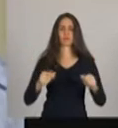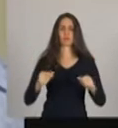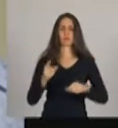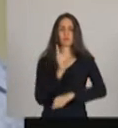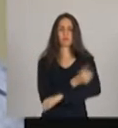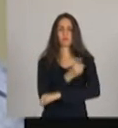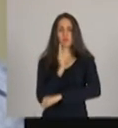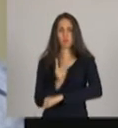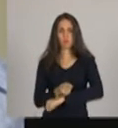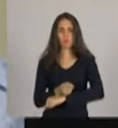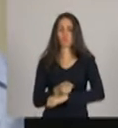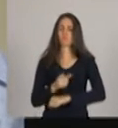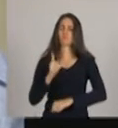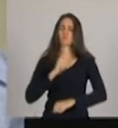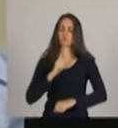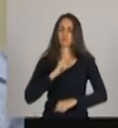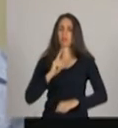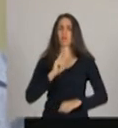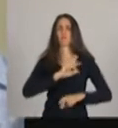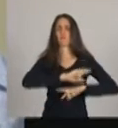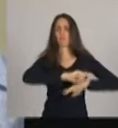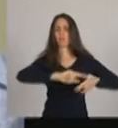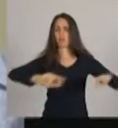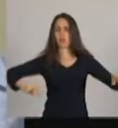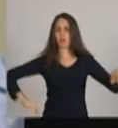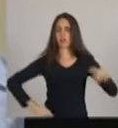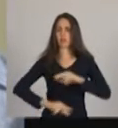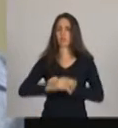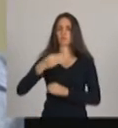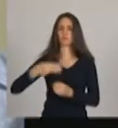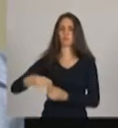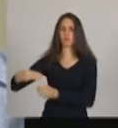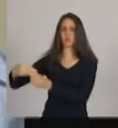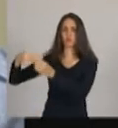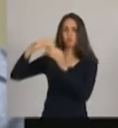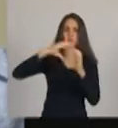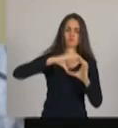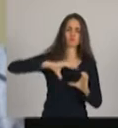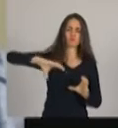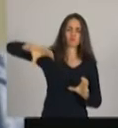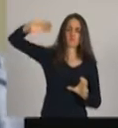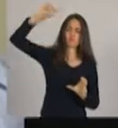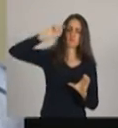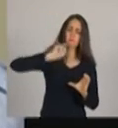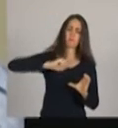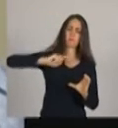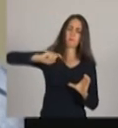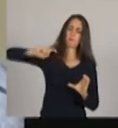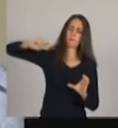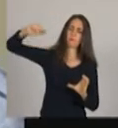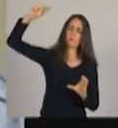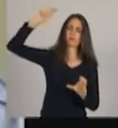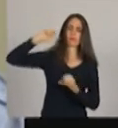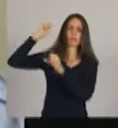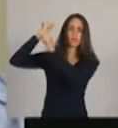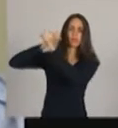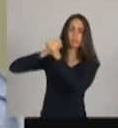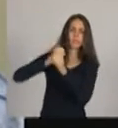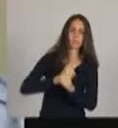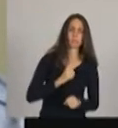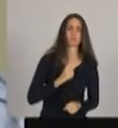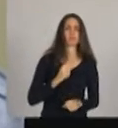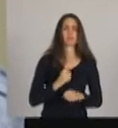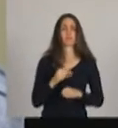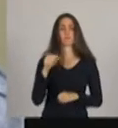Piúma, diversas obras em todos os municípios do nosso estado. Nós, aqui